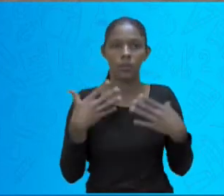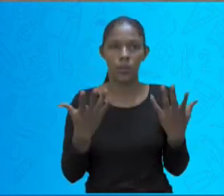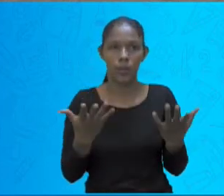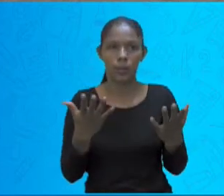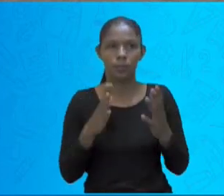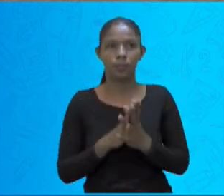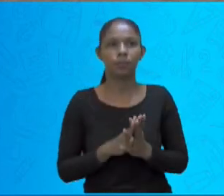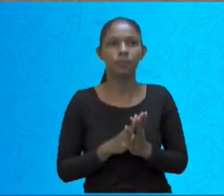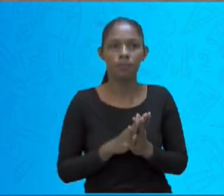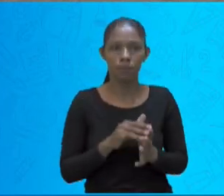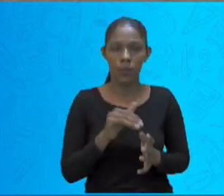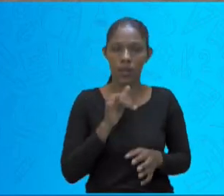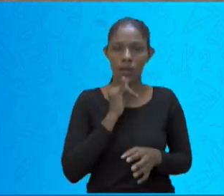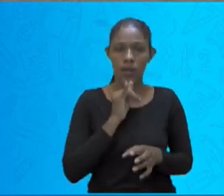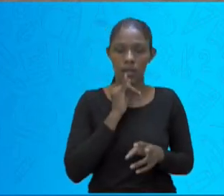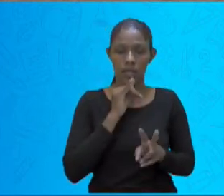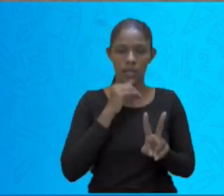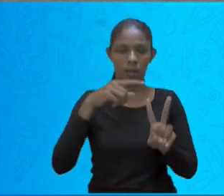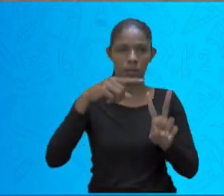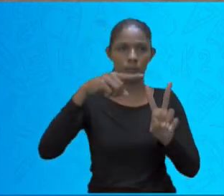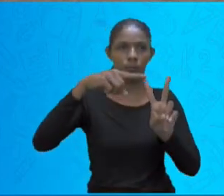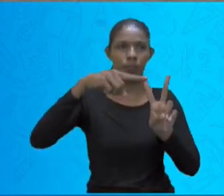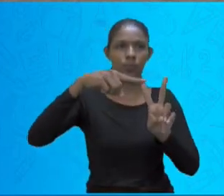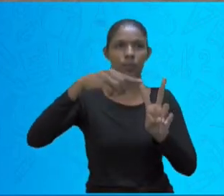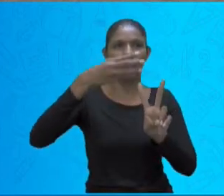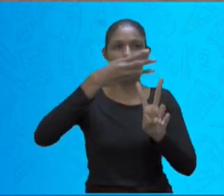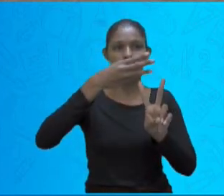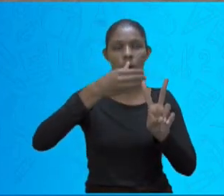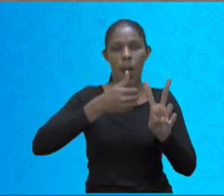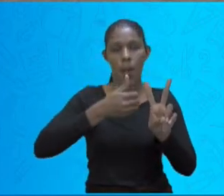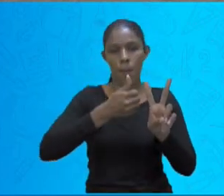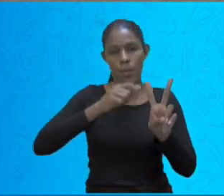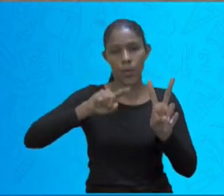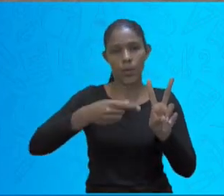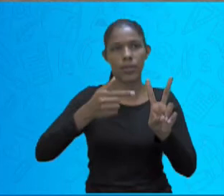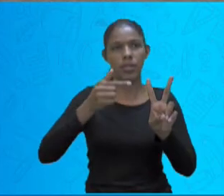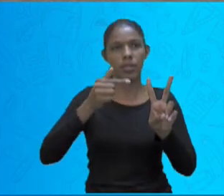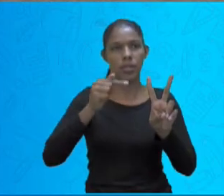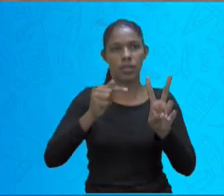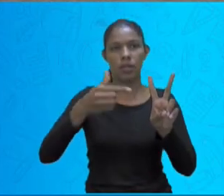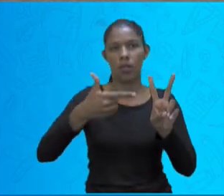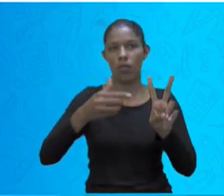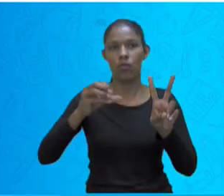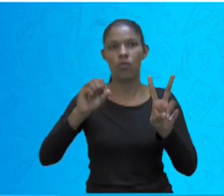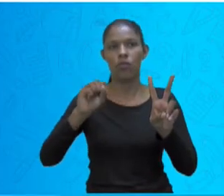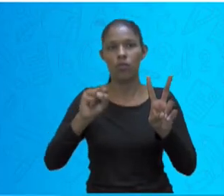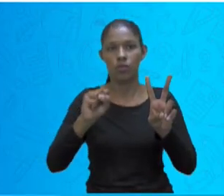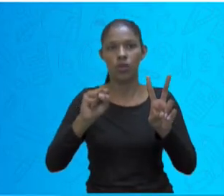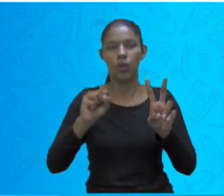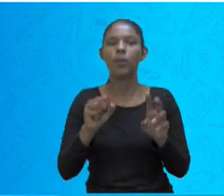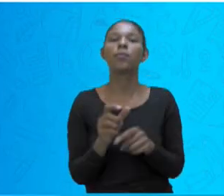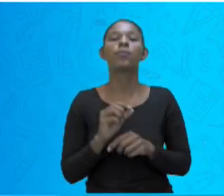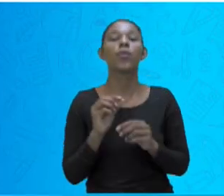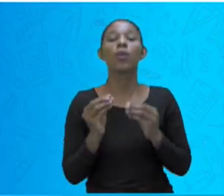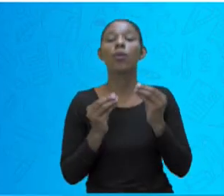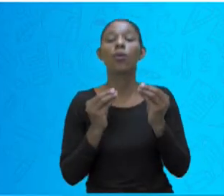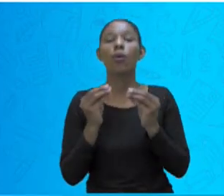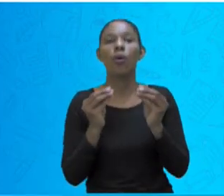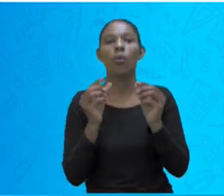Raiz cúbica de 1.728. Vamos extrair aqui. Eu tenho